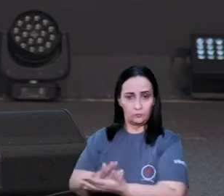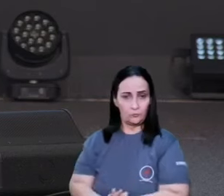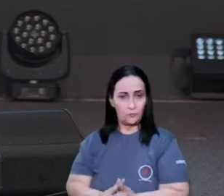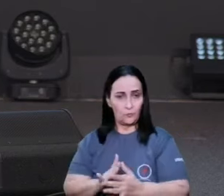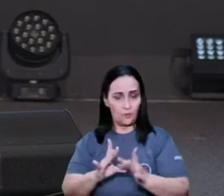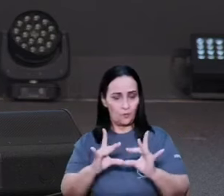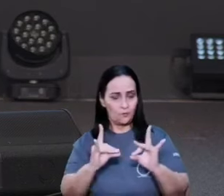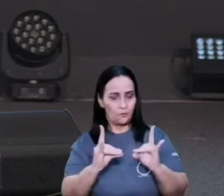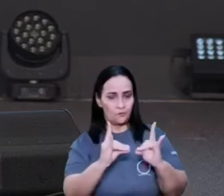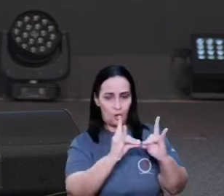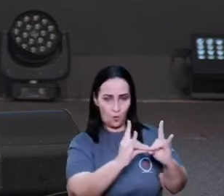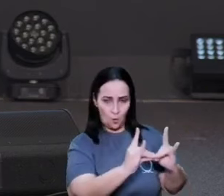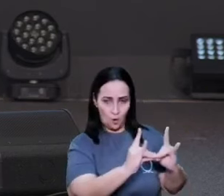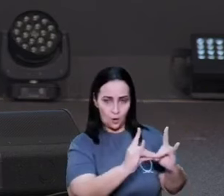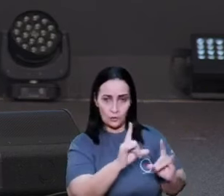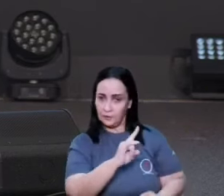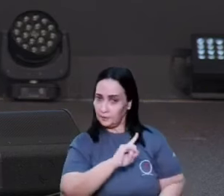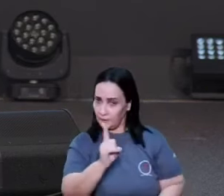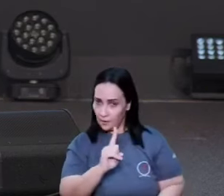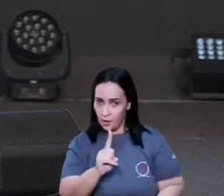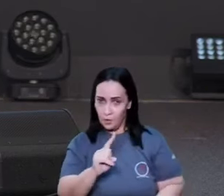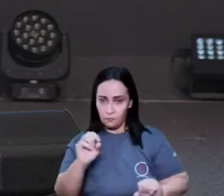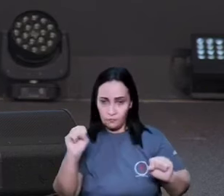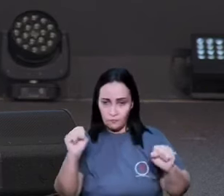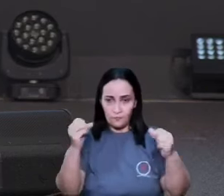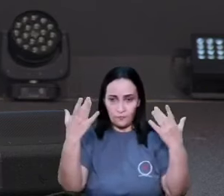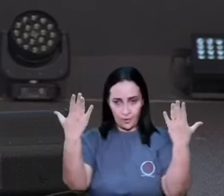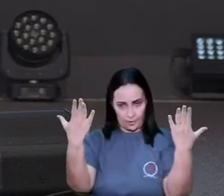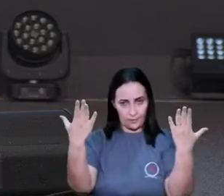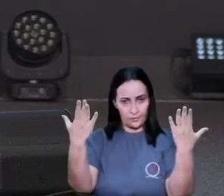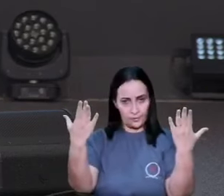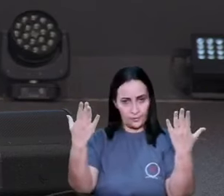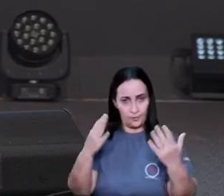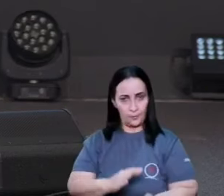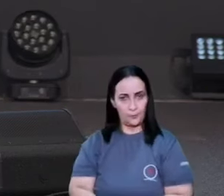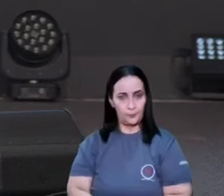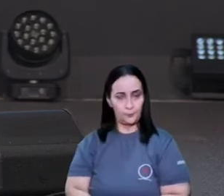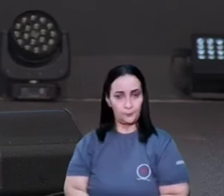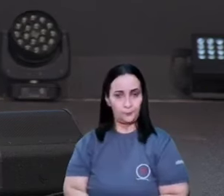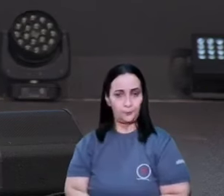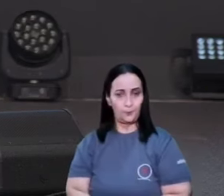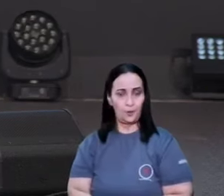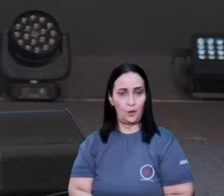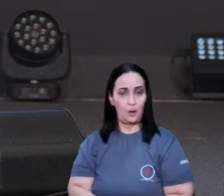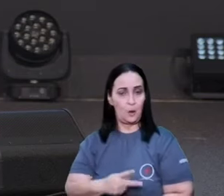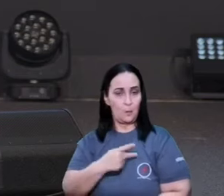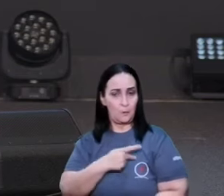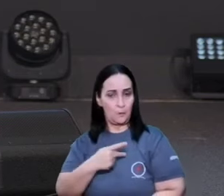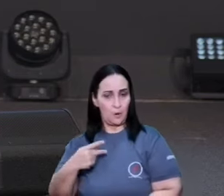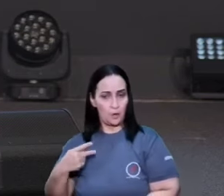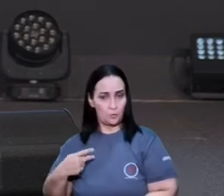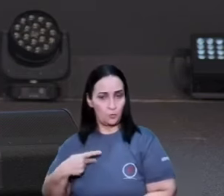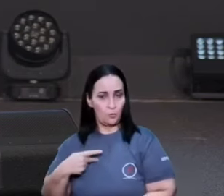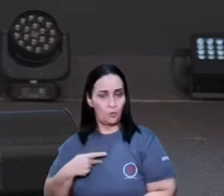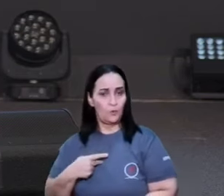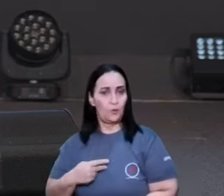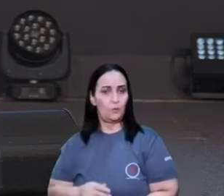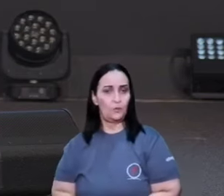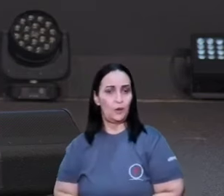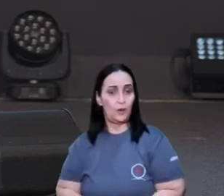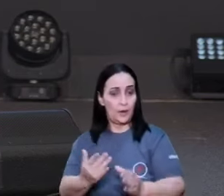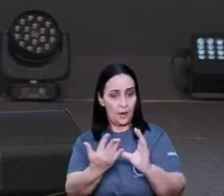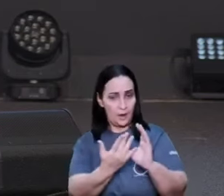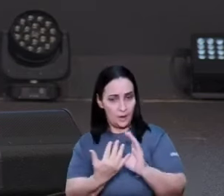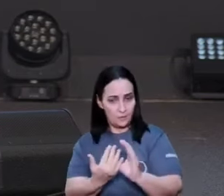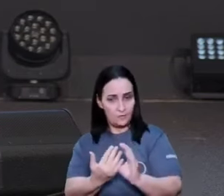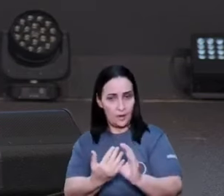festa esta igreja enviou o seu representante lá eu quero deixar isso aqui registrado e agradecê-lo não